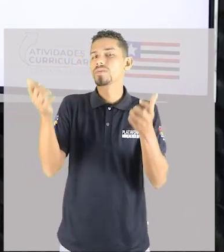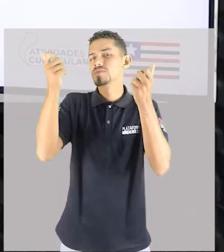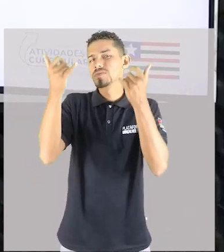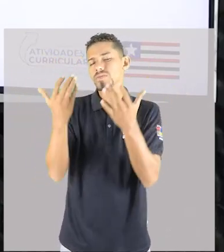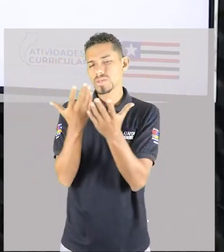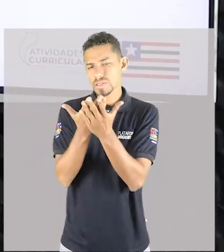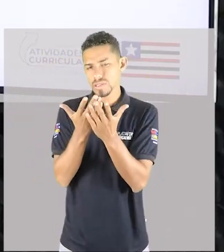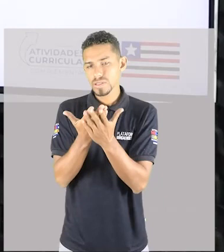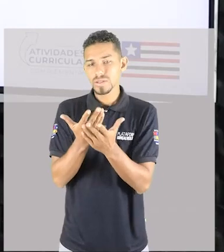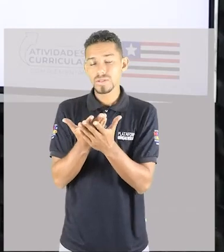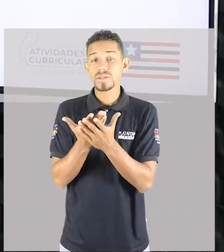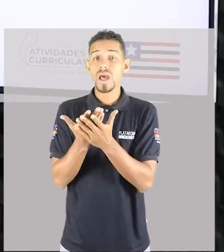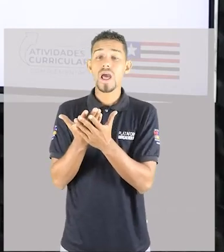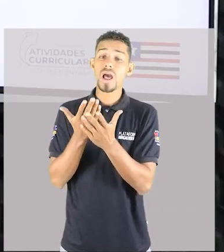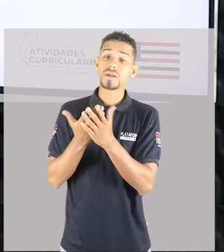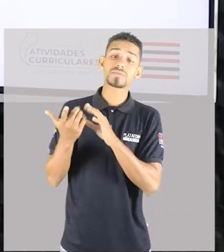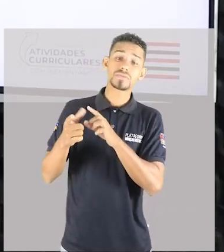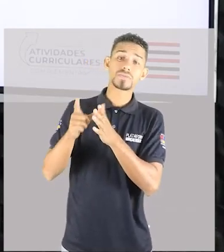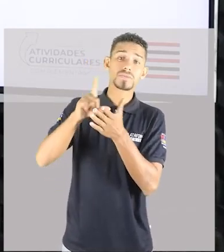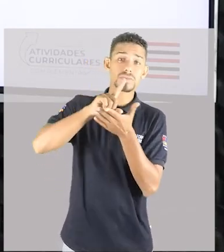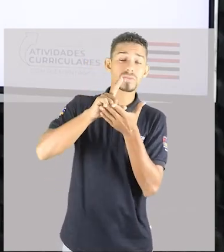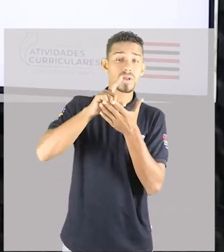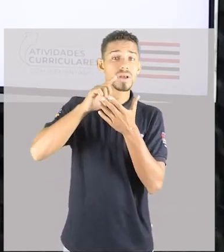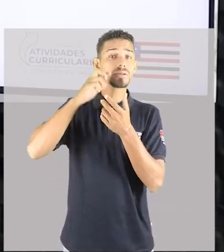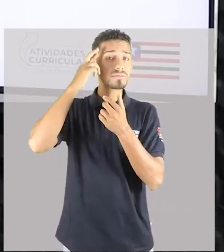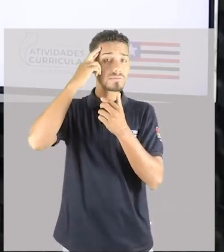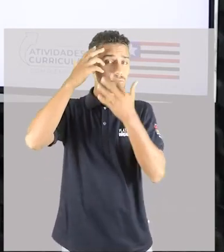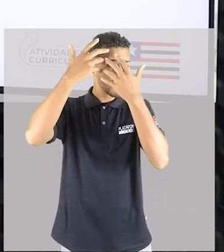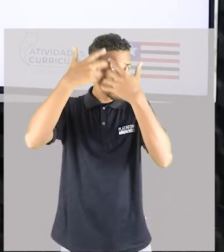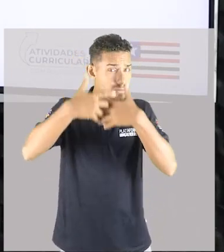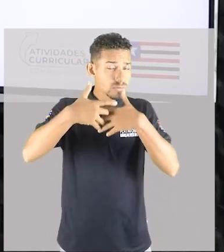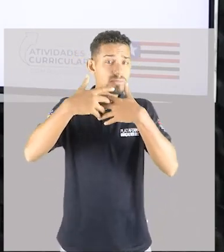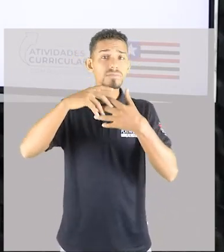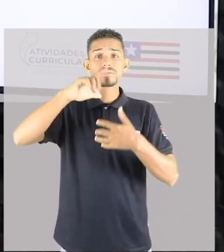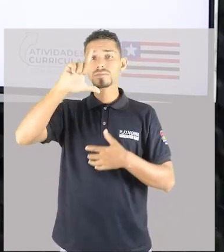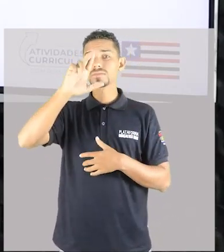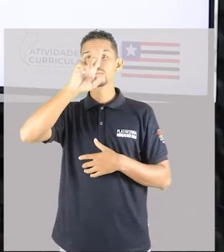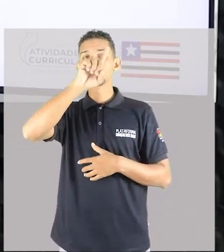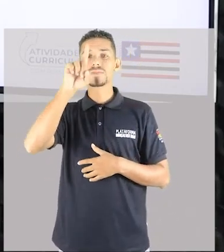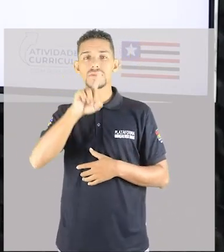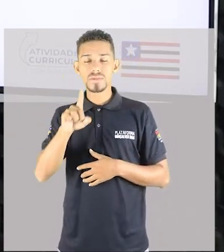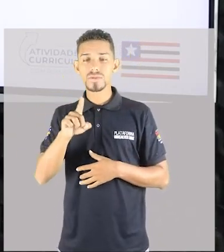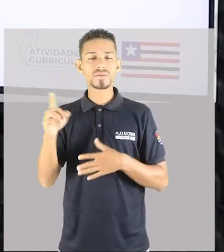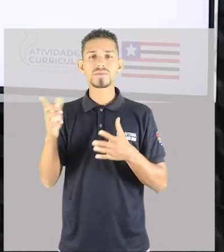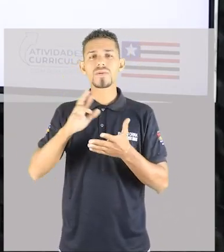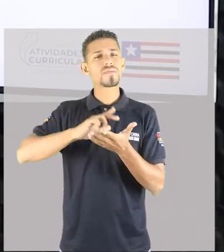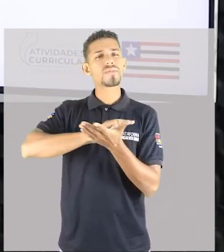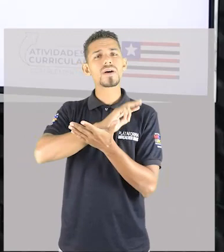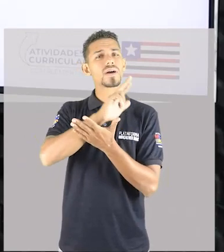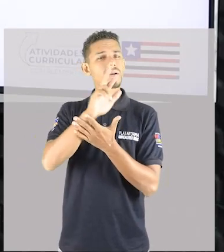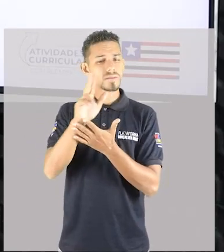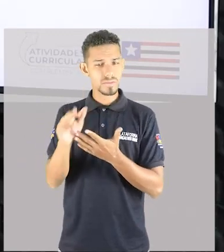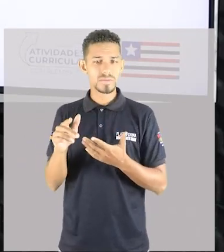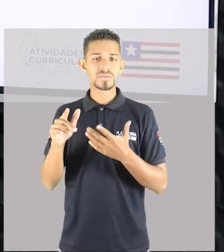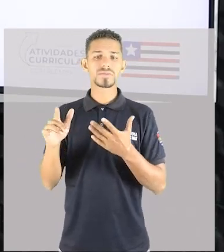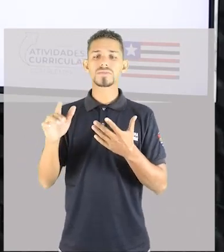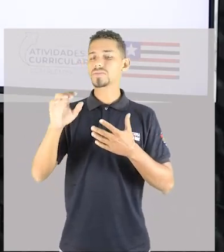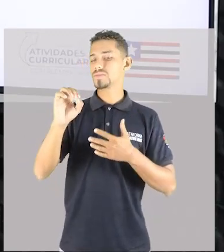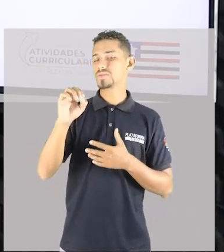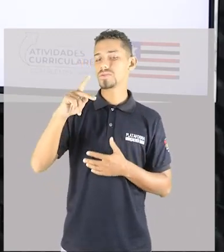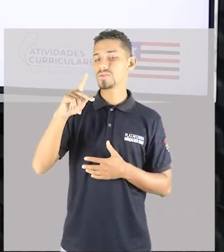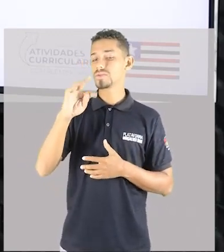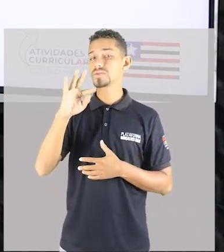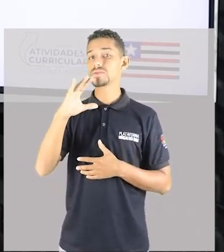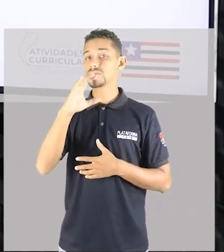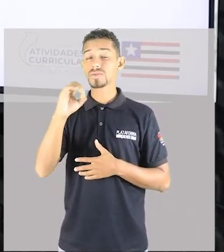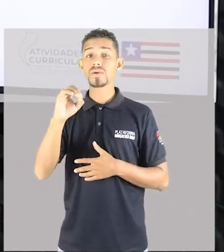A aula anterior foi sobre reflexão da luz e hoje vamos falar sobre os instrumentos ópticos. São muitos os instrumentos ópticos,